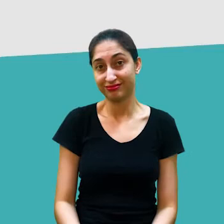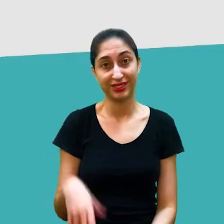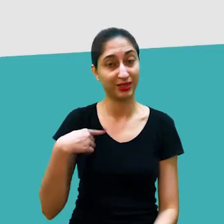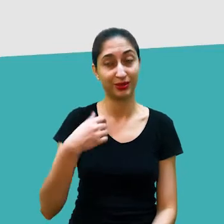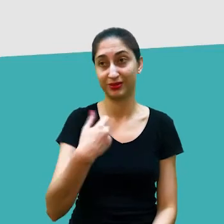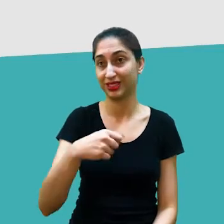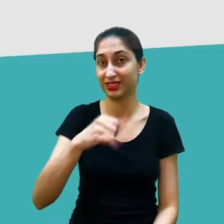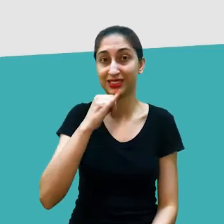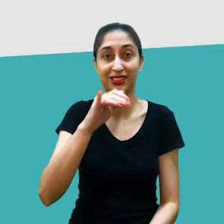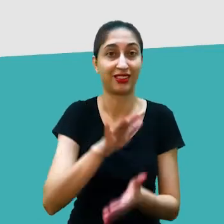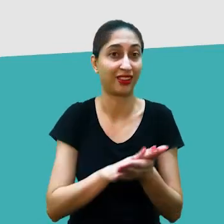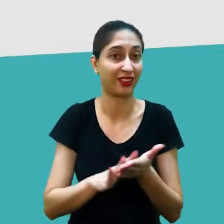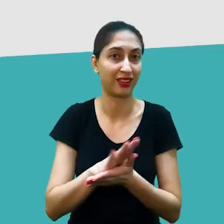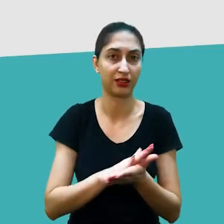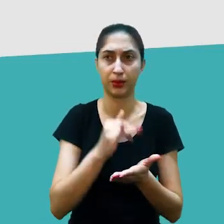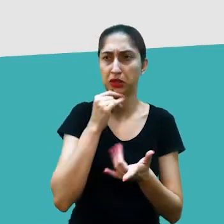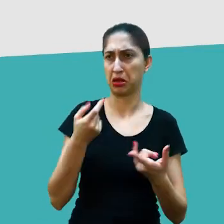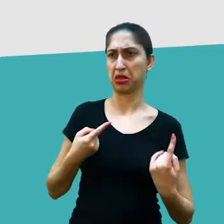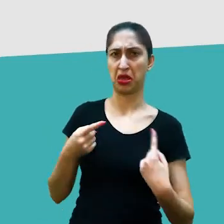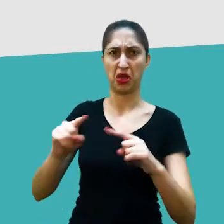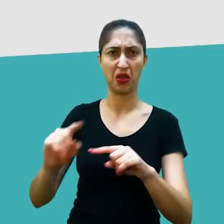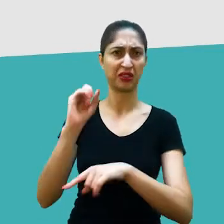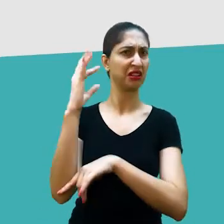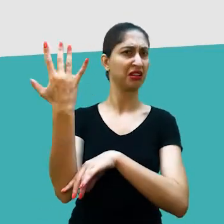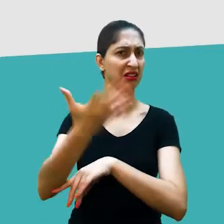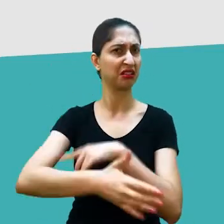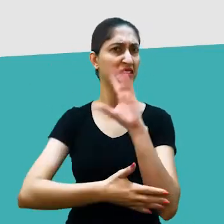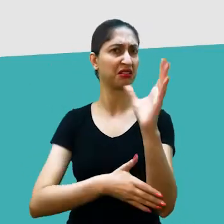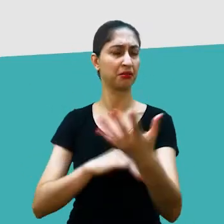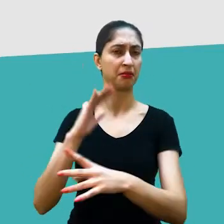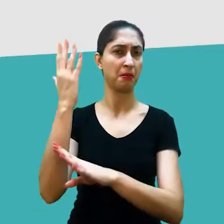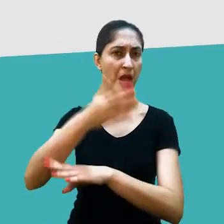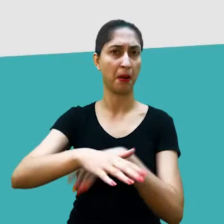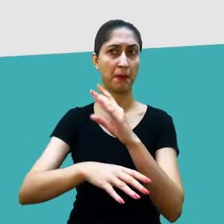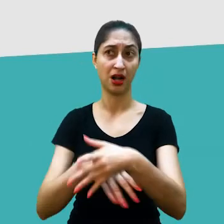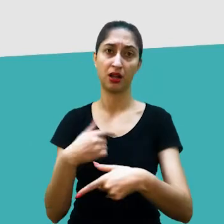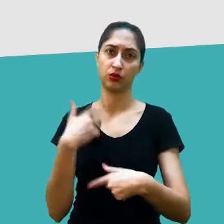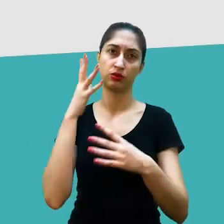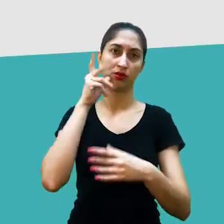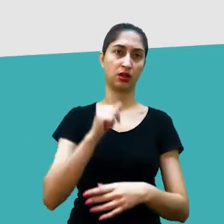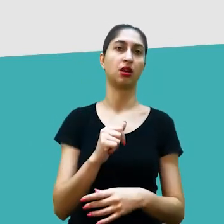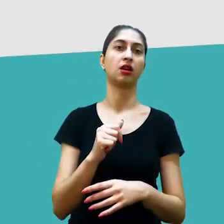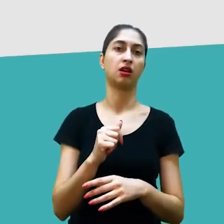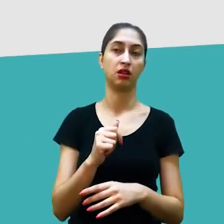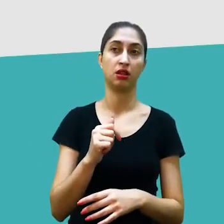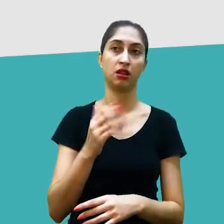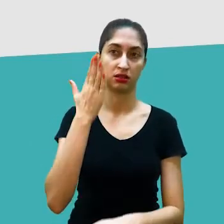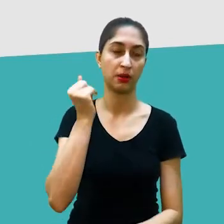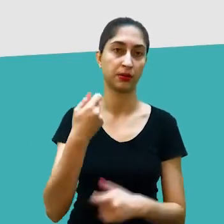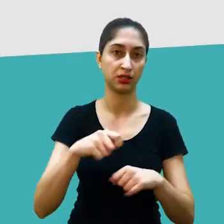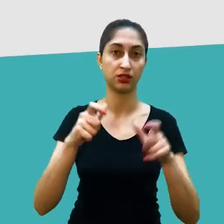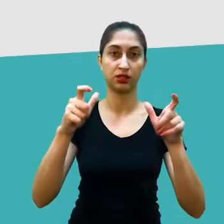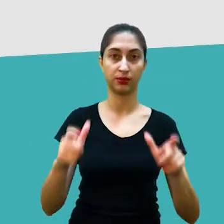preciso fazer nenhum ativismo contra desmatamento ilegal, por exemplo. Eu sei que precisa de espaço para criar comida, eu sei que precisa